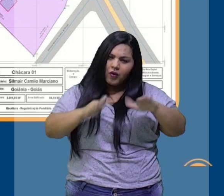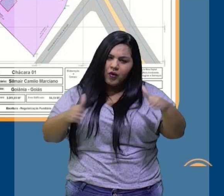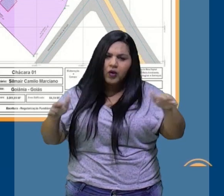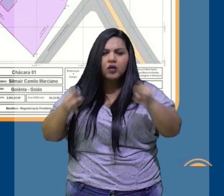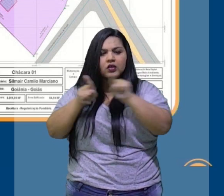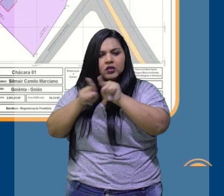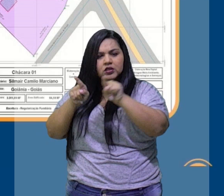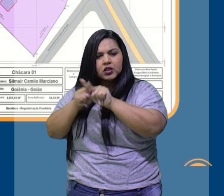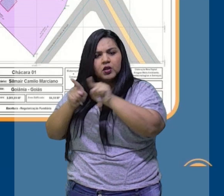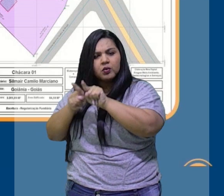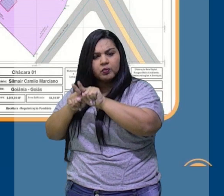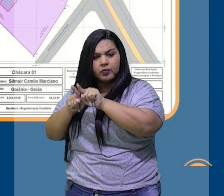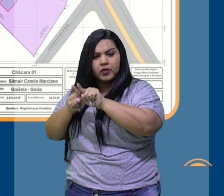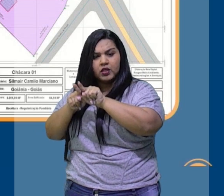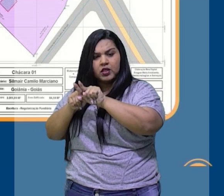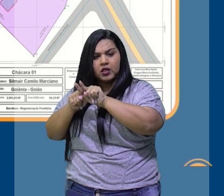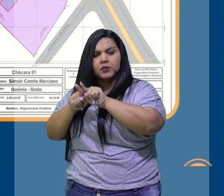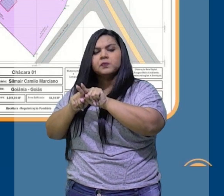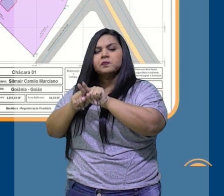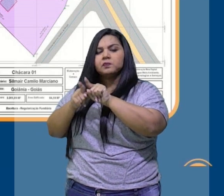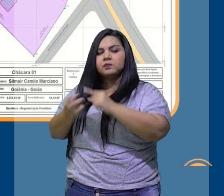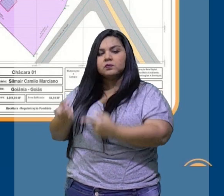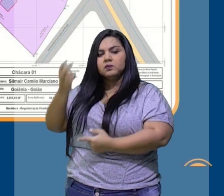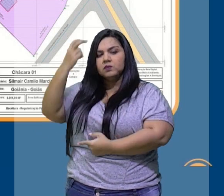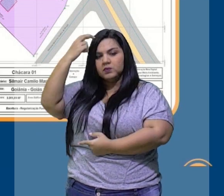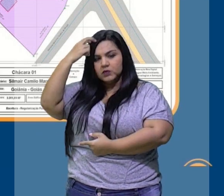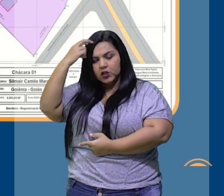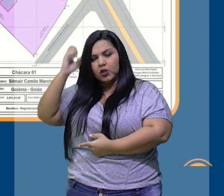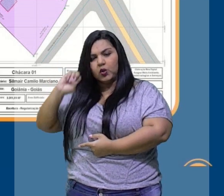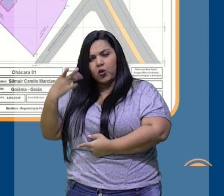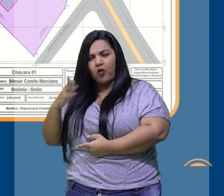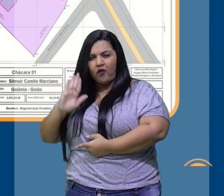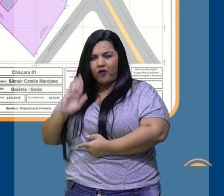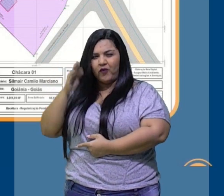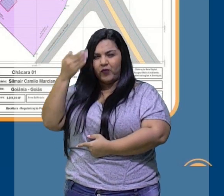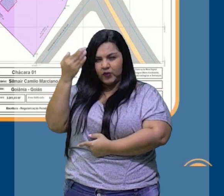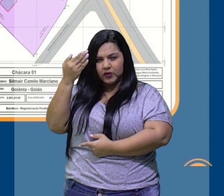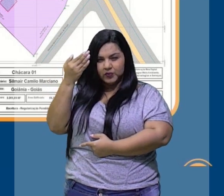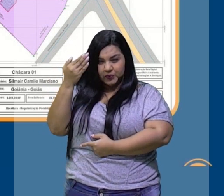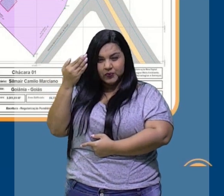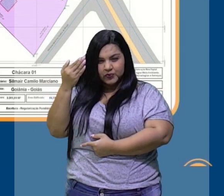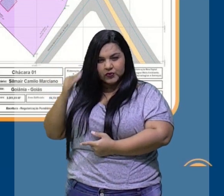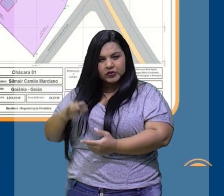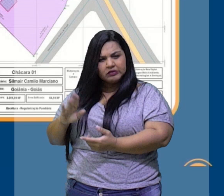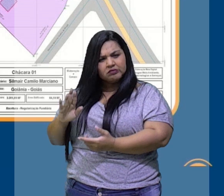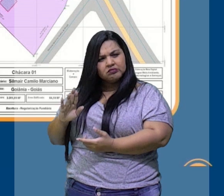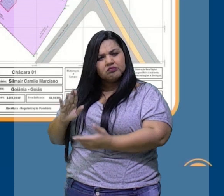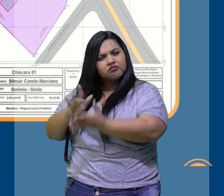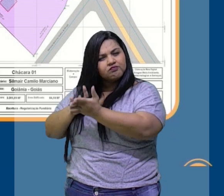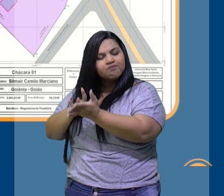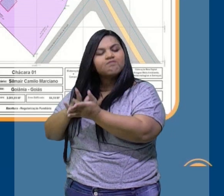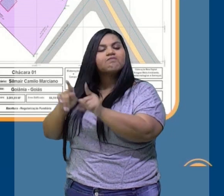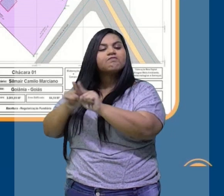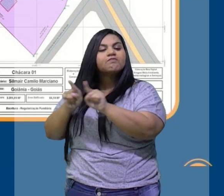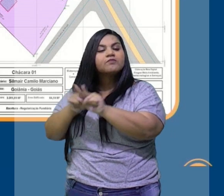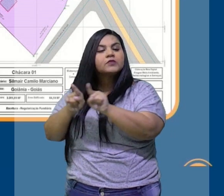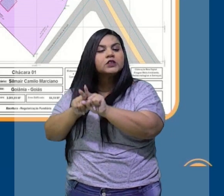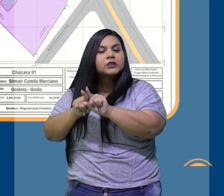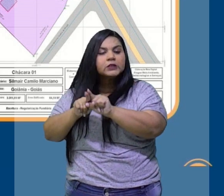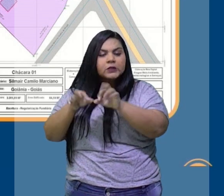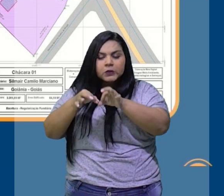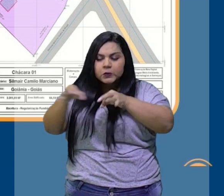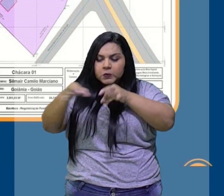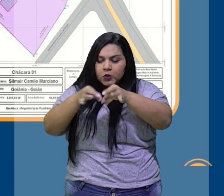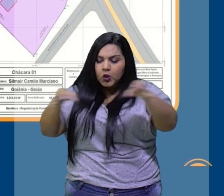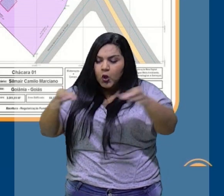elementos culturais ou artificiais, né? Aqueles que foram construídos ali pelo homem, né? Os limites, a construção. Então, nessa posição